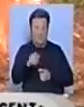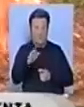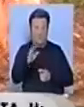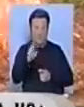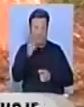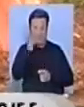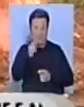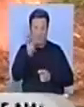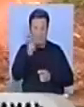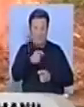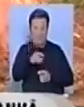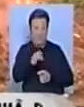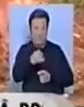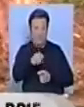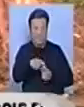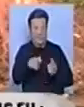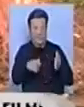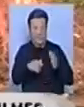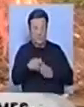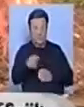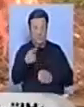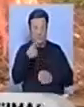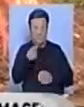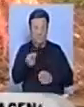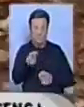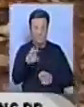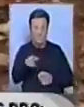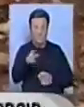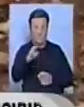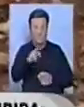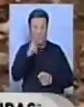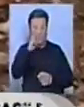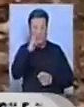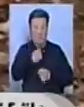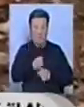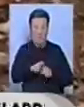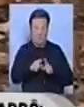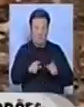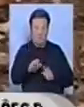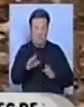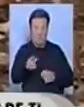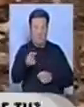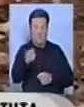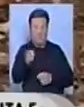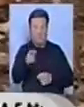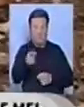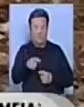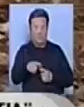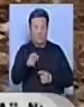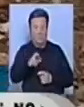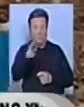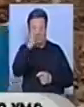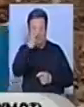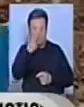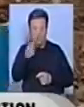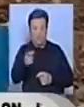quando o pai do Martinho chegou, disse que ele ia ser um guarda como ele. Então fui lá ao castelo